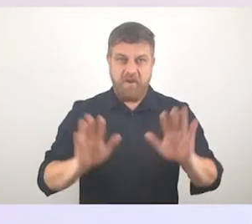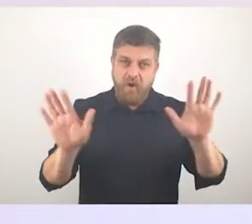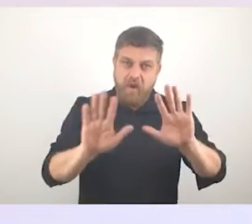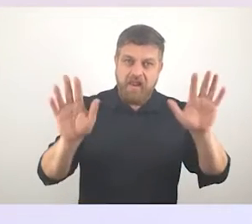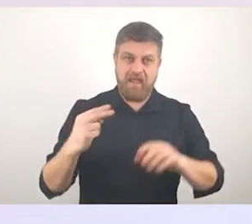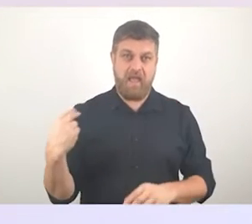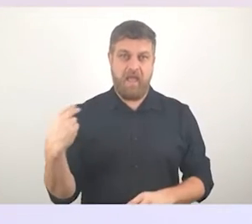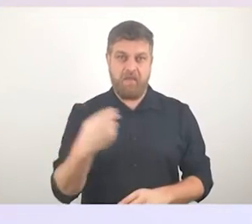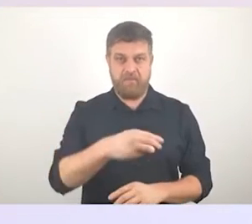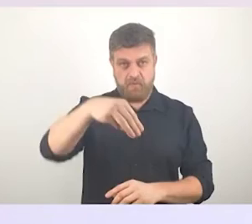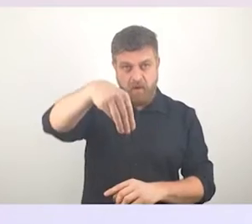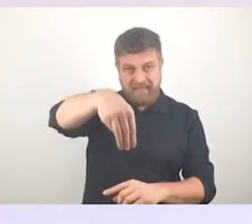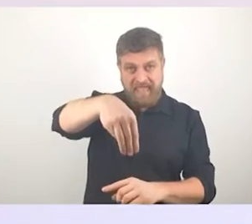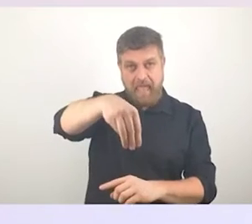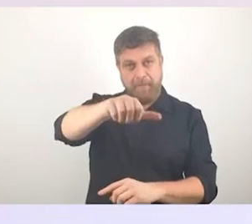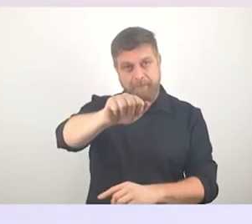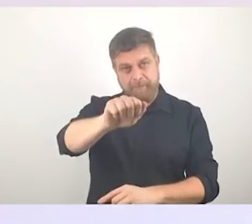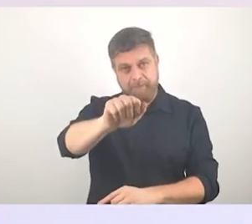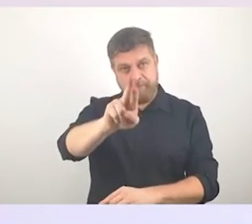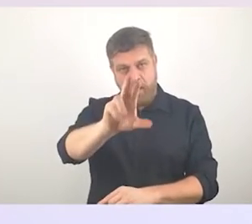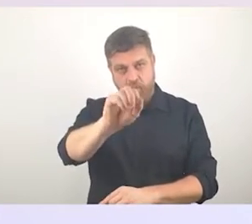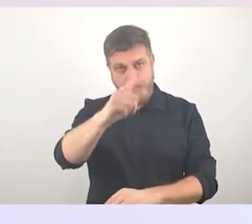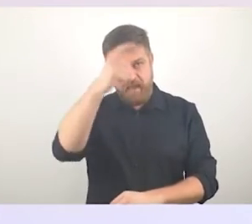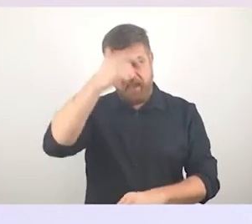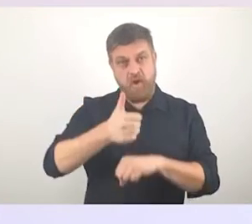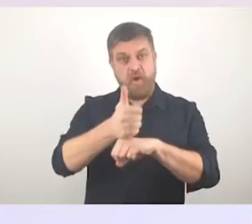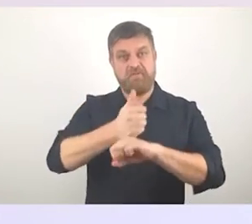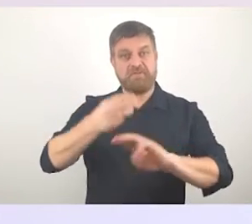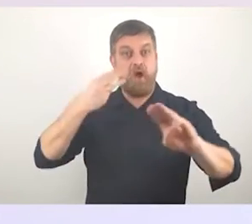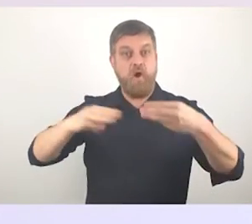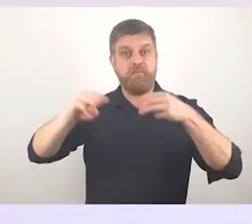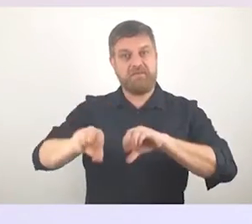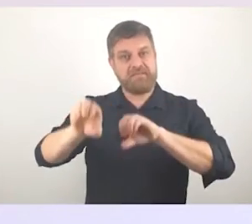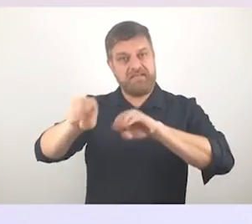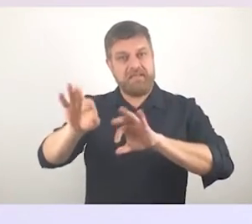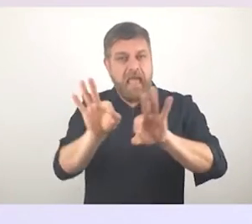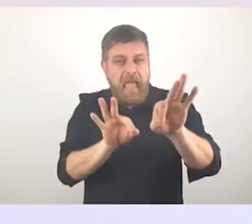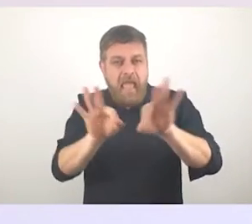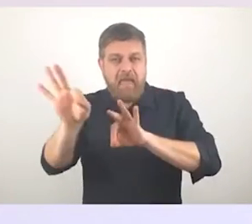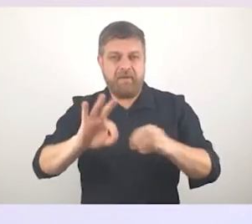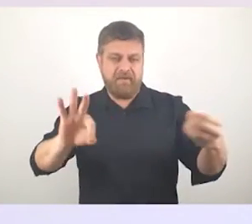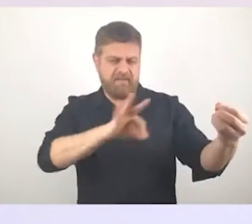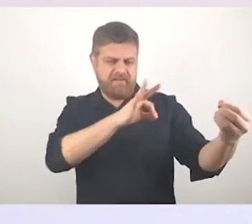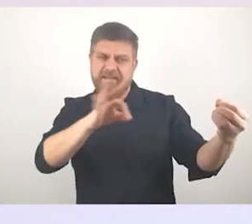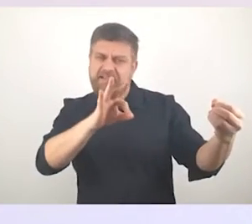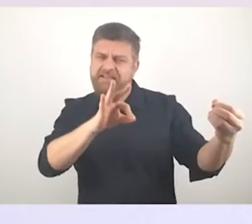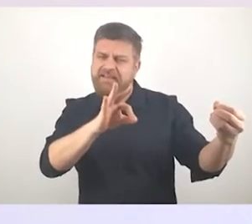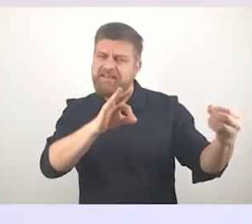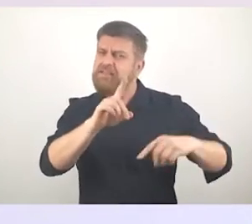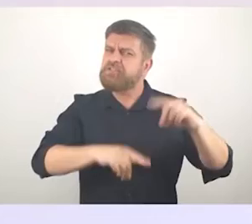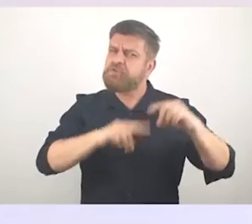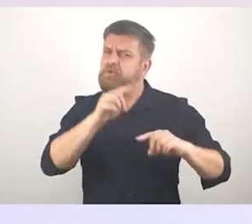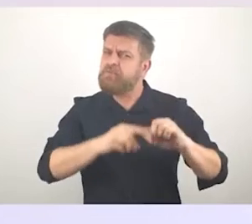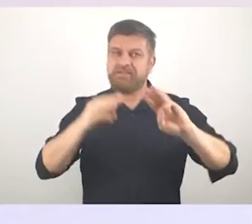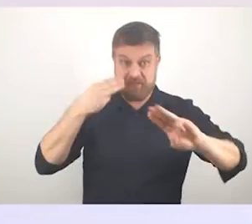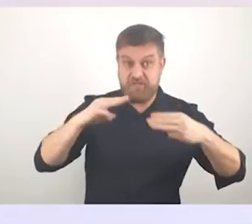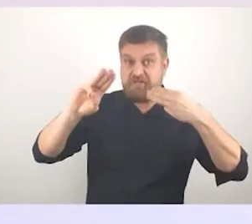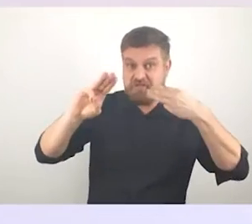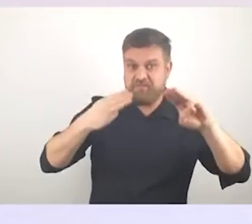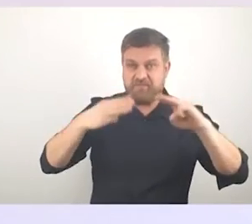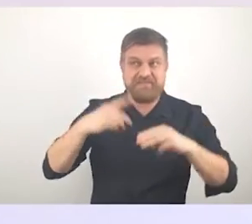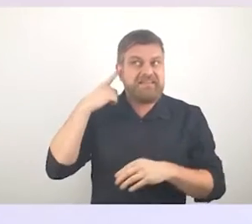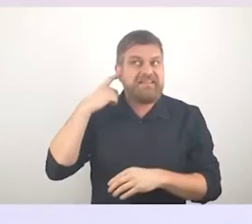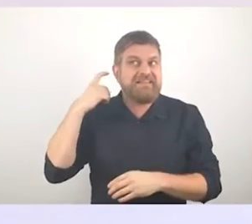Olá, eu sou Mauro Tanaka, eu sou músico, educador e luthier. Luthier é aquela pessoa que constrói instrumentos